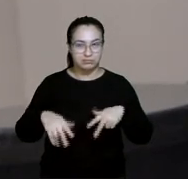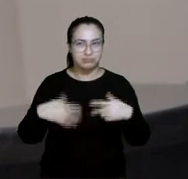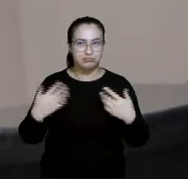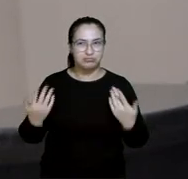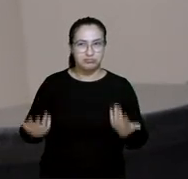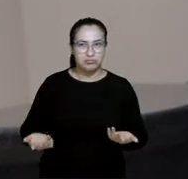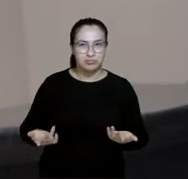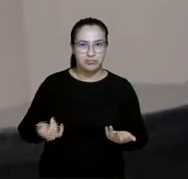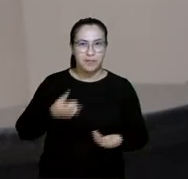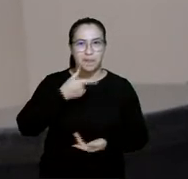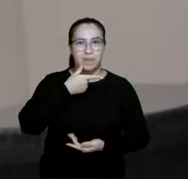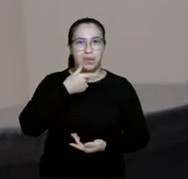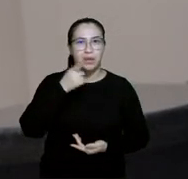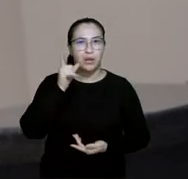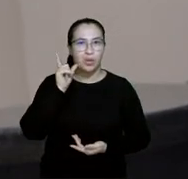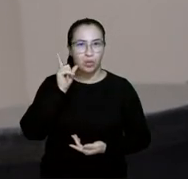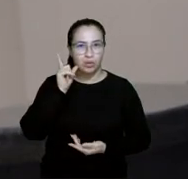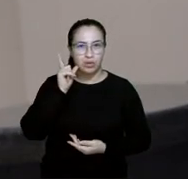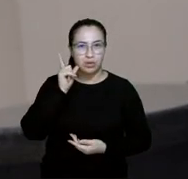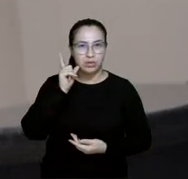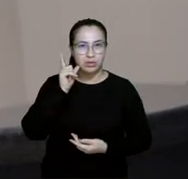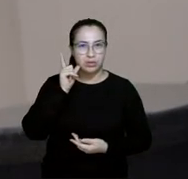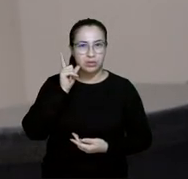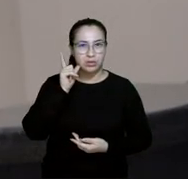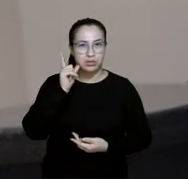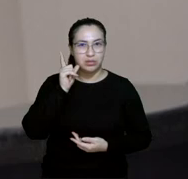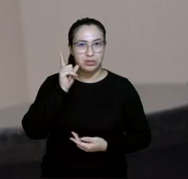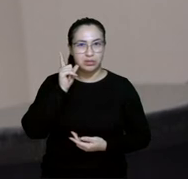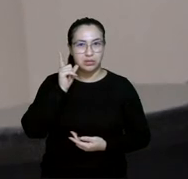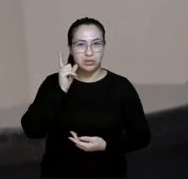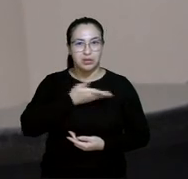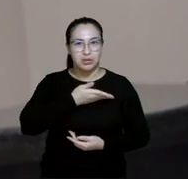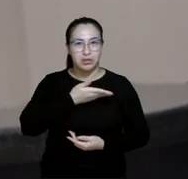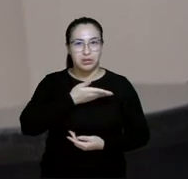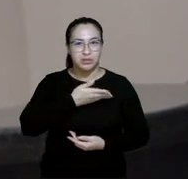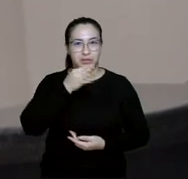exatamente no dia de ontem, meu amigo Thiago Zilli,